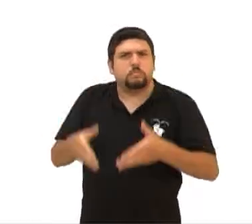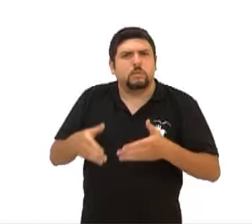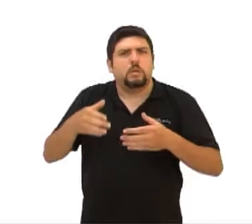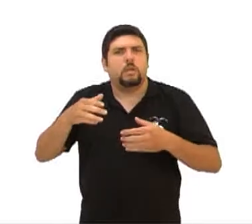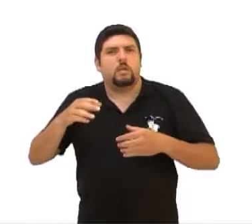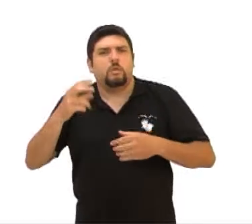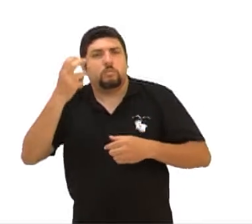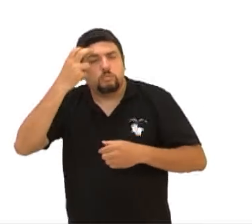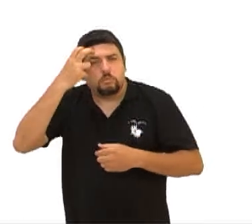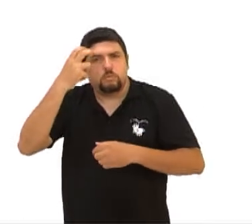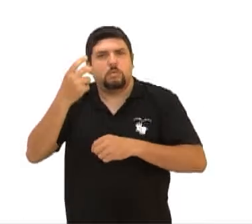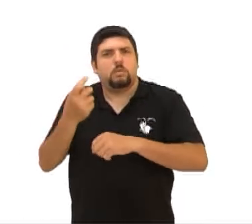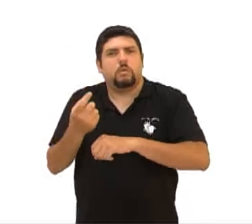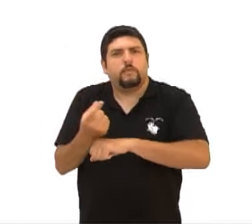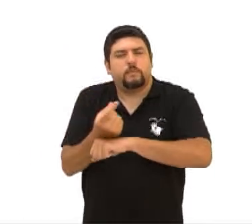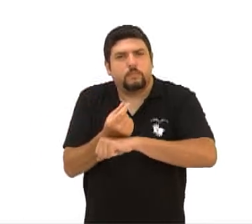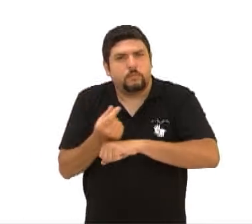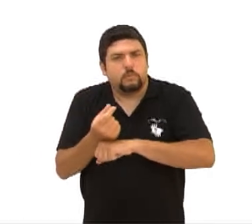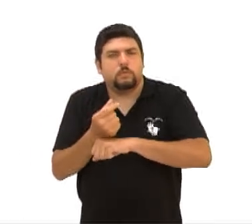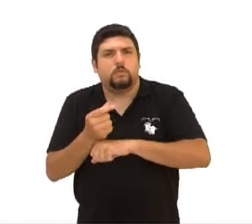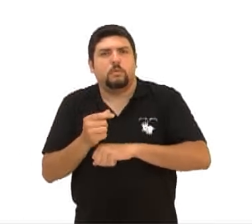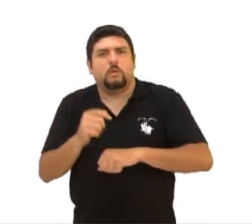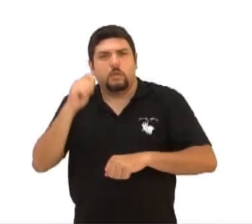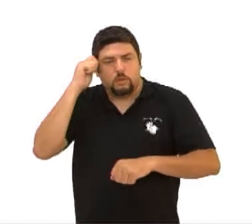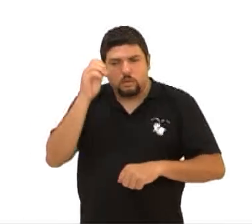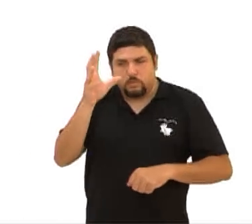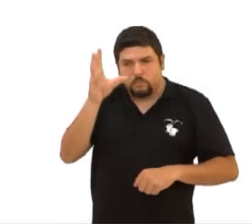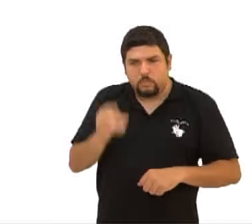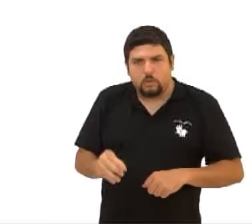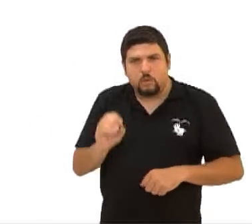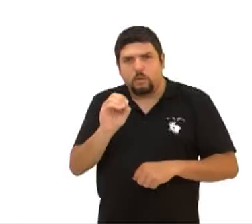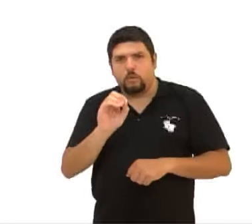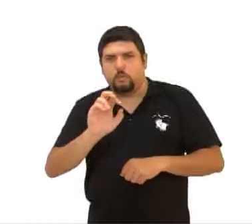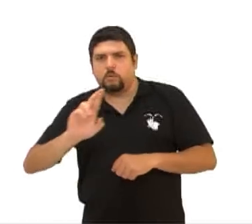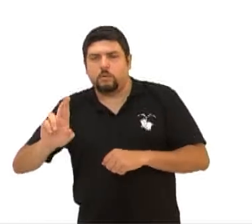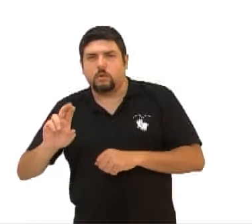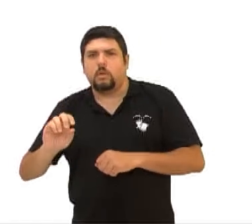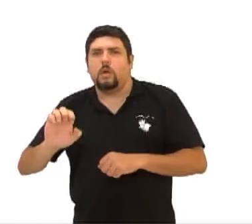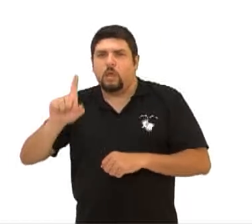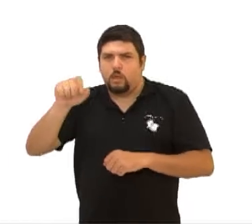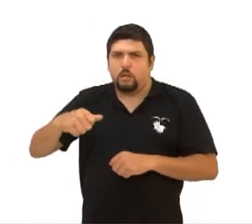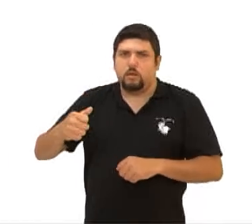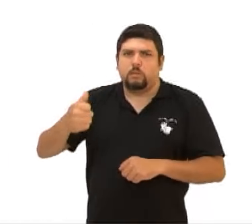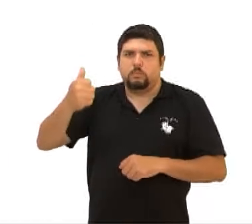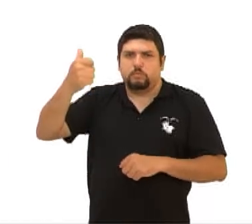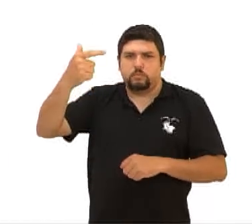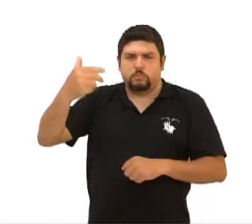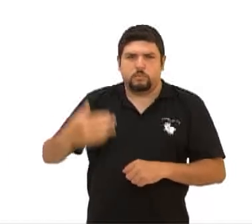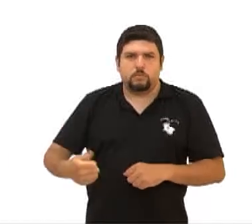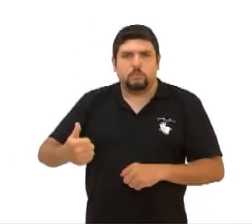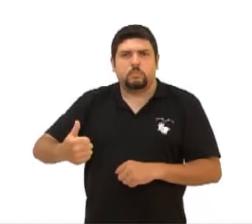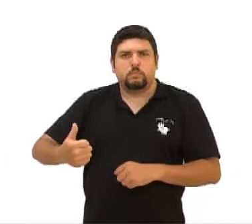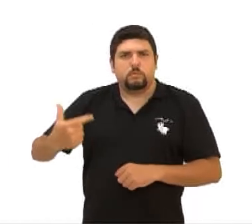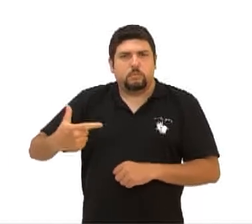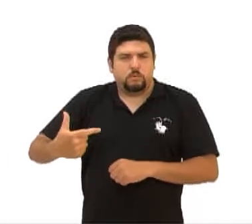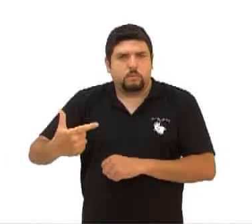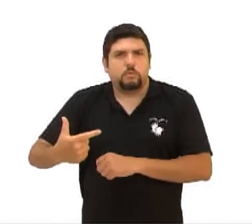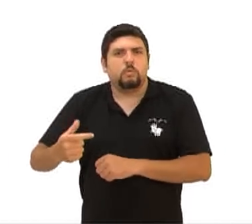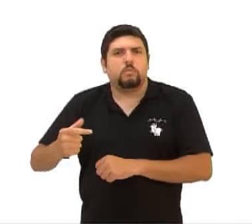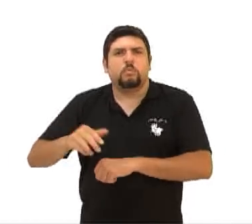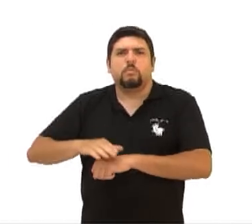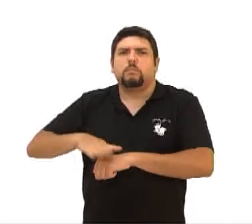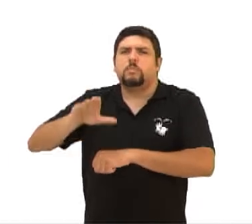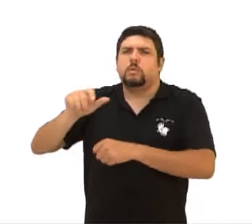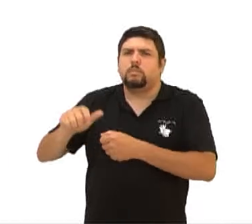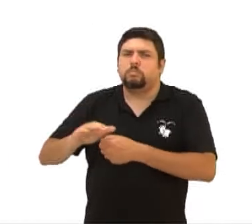cidade mais populosa da África Oriental e é a 12ª mais populosa do continente